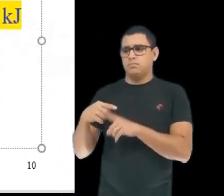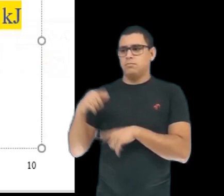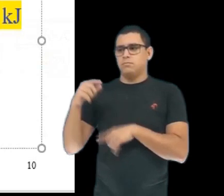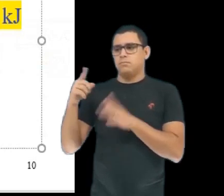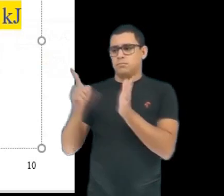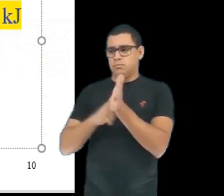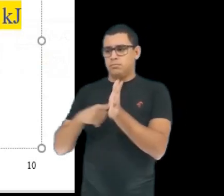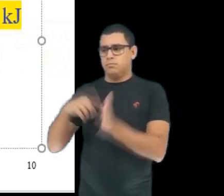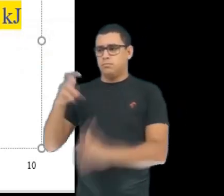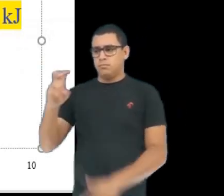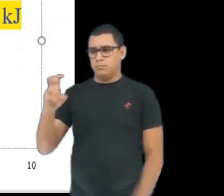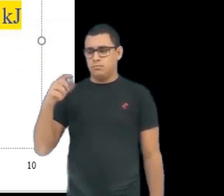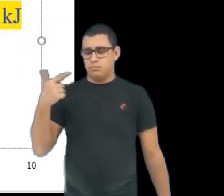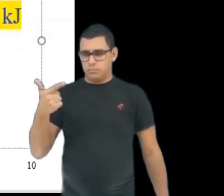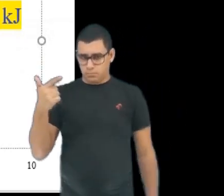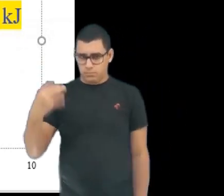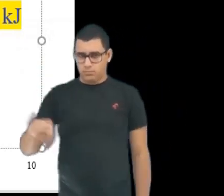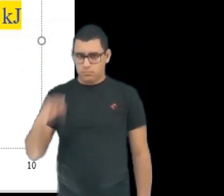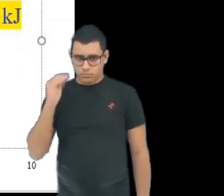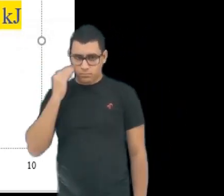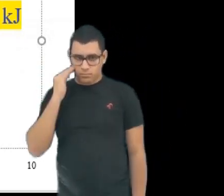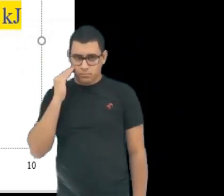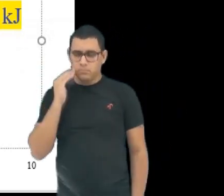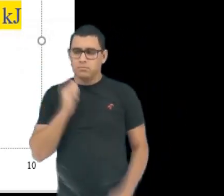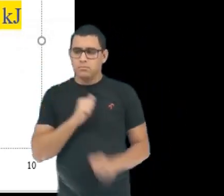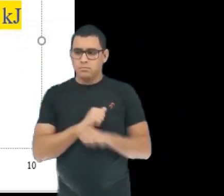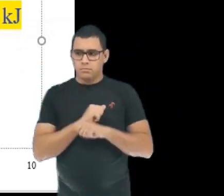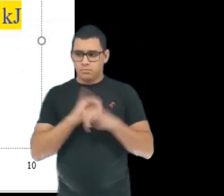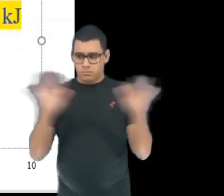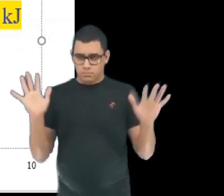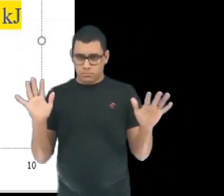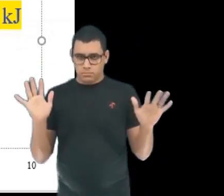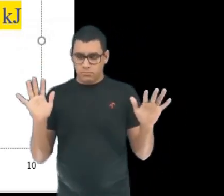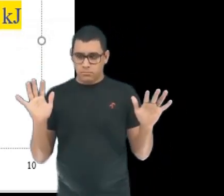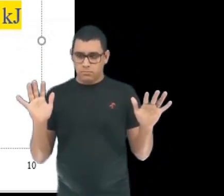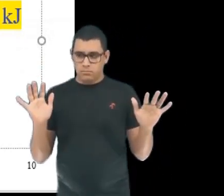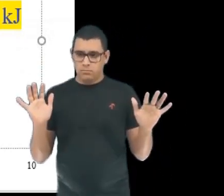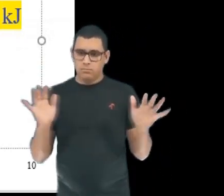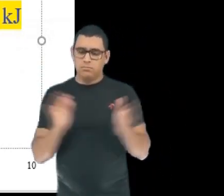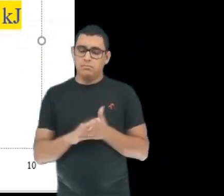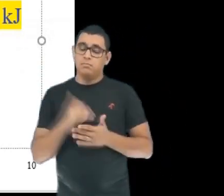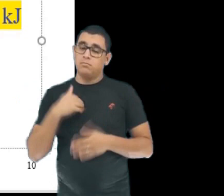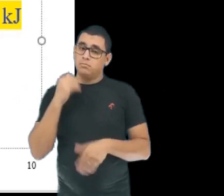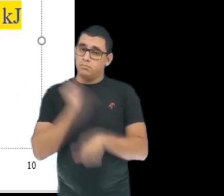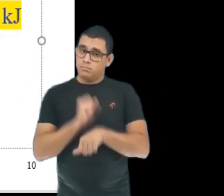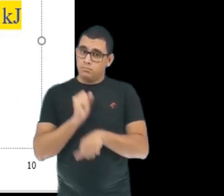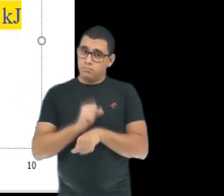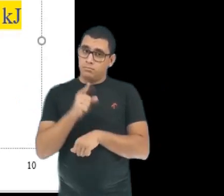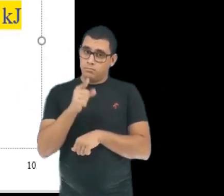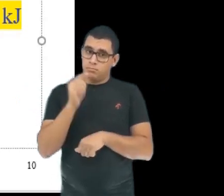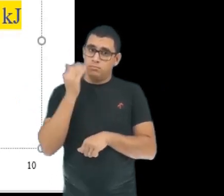formado, certo? Deu para entender? É basicamente isso, tá, pessoal?